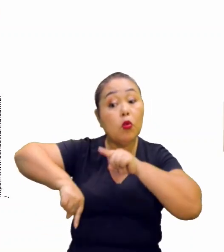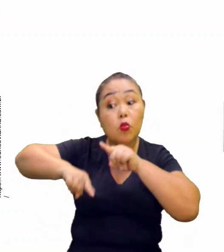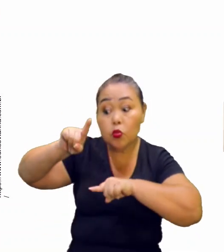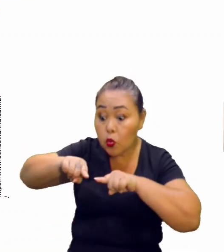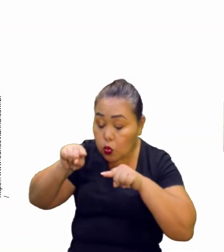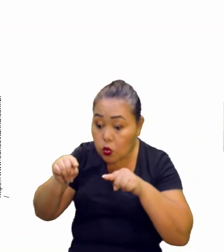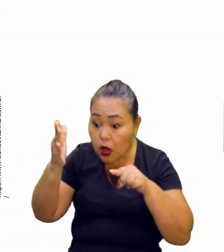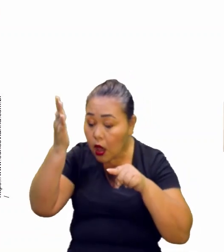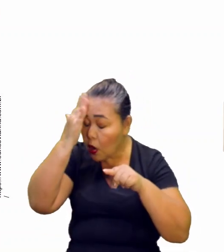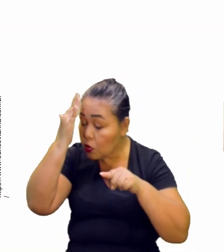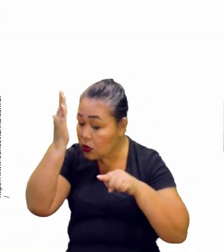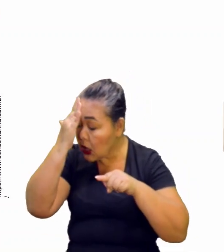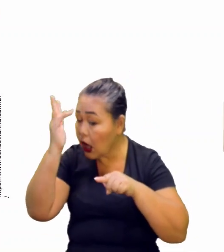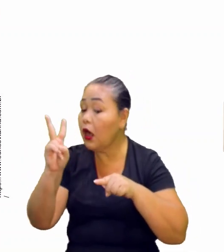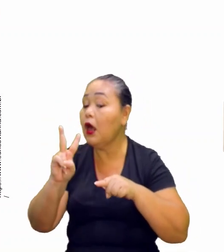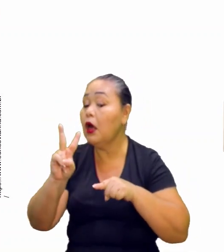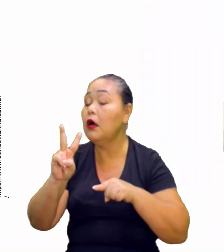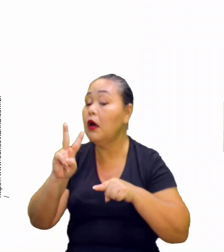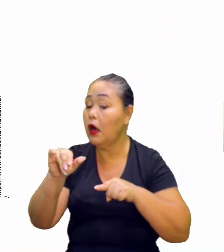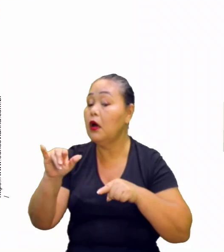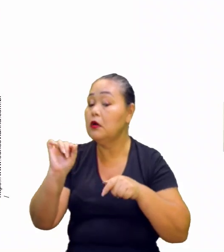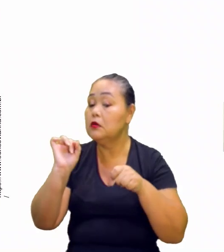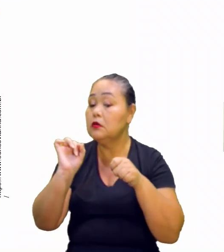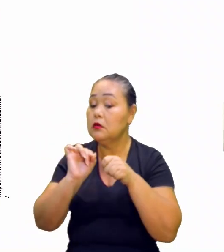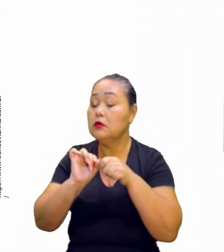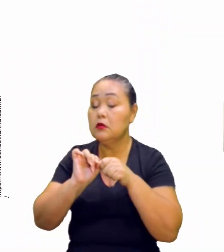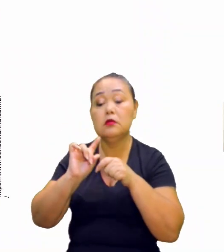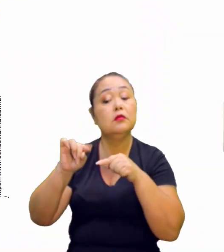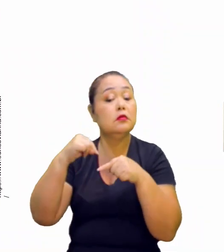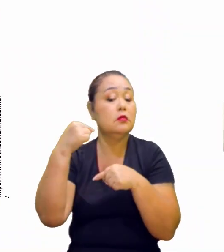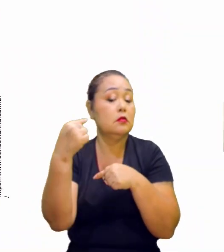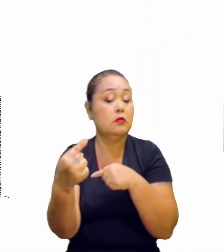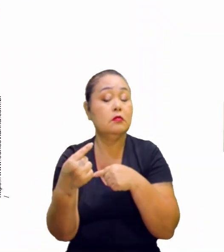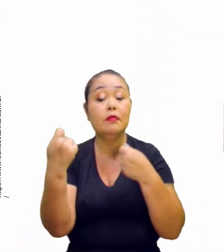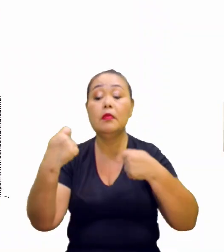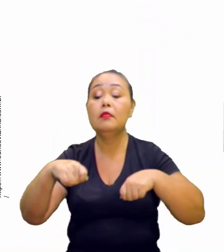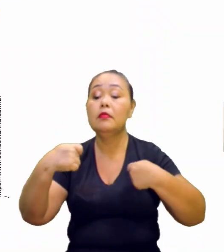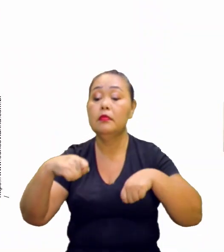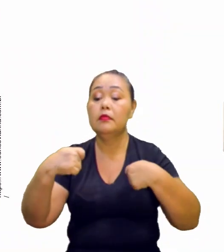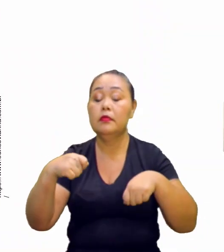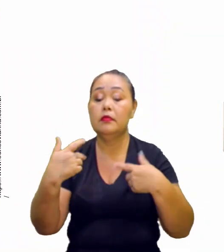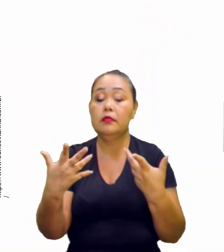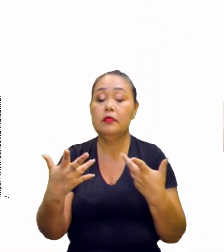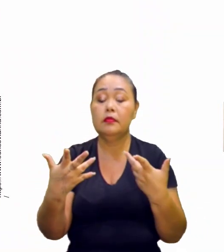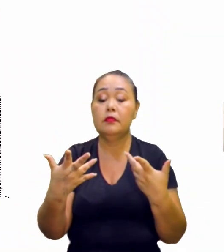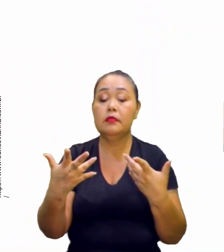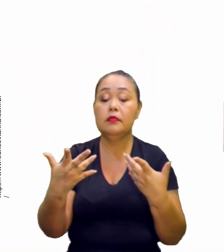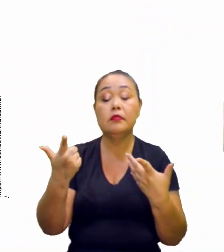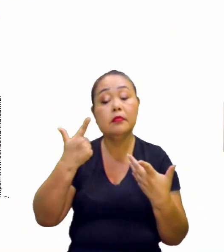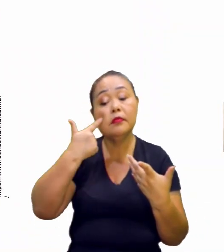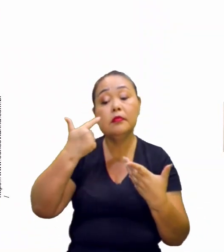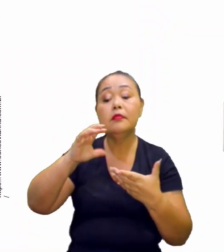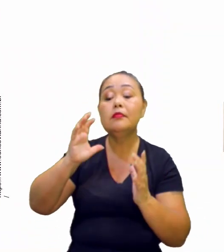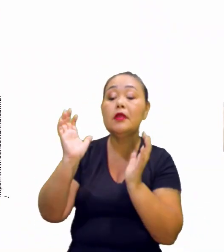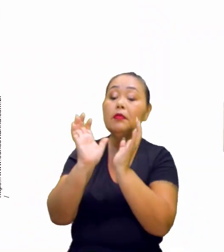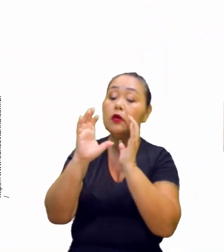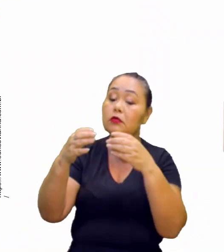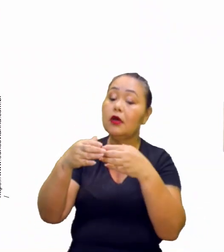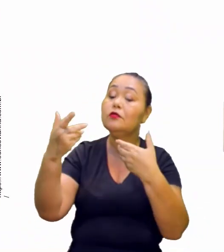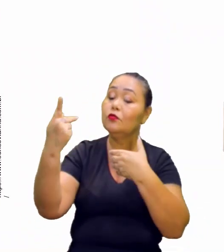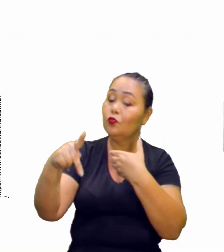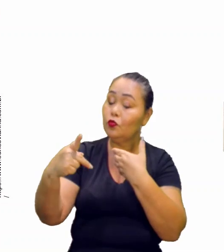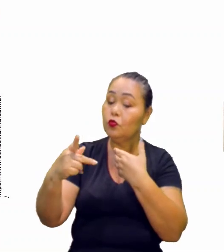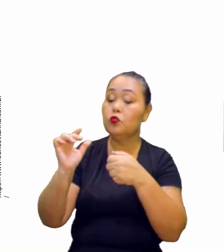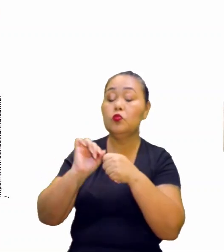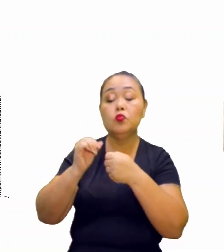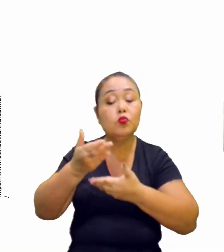sei que vai ser uma demanda, né, uma necessidade aí da minha comunidade local, para o